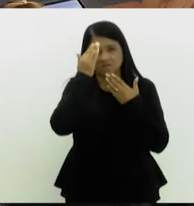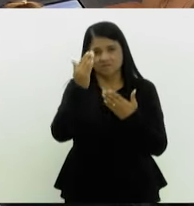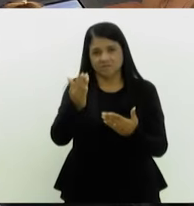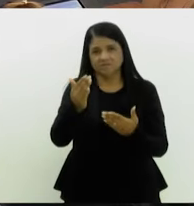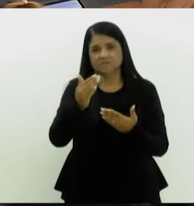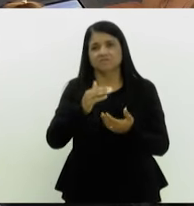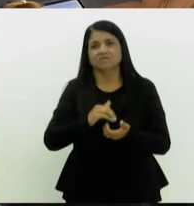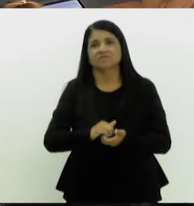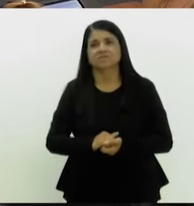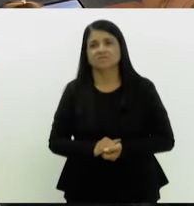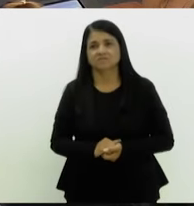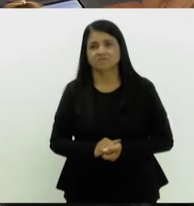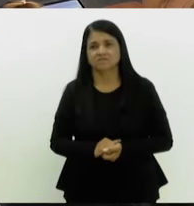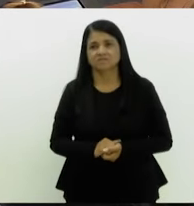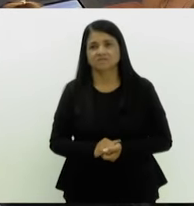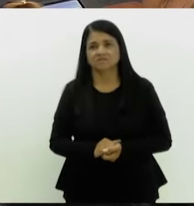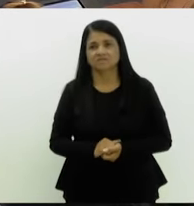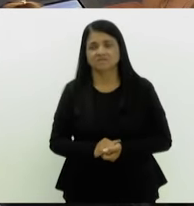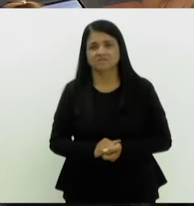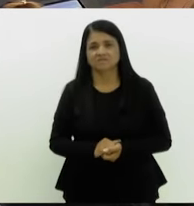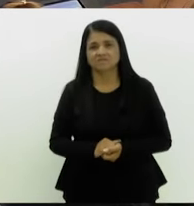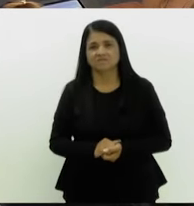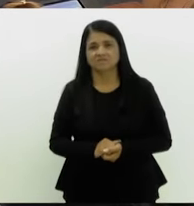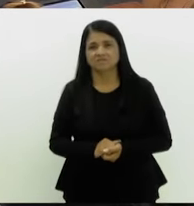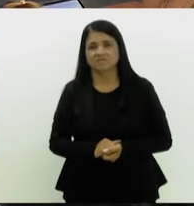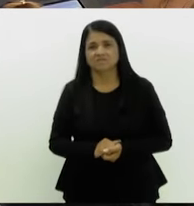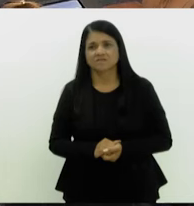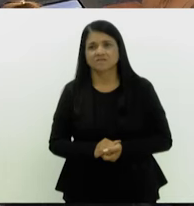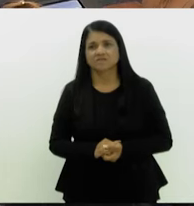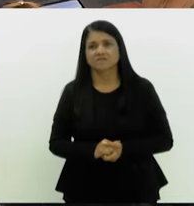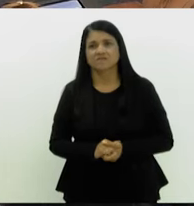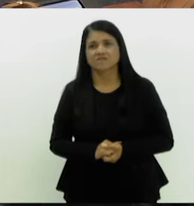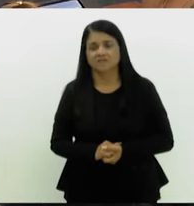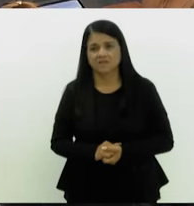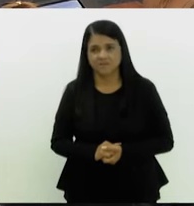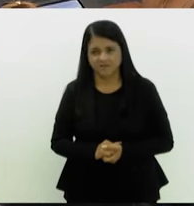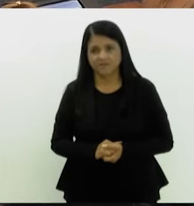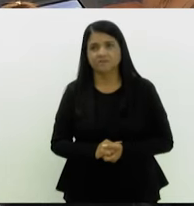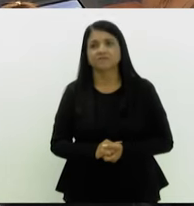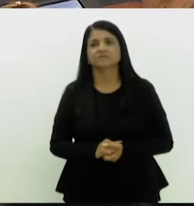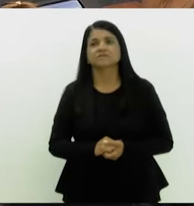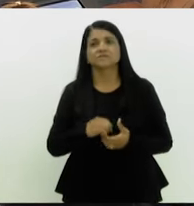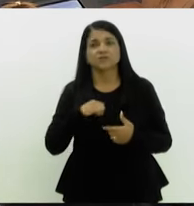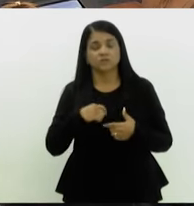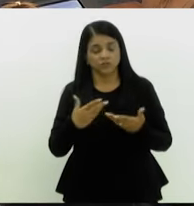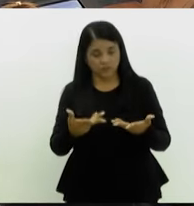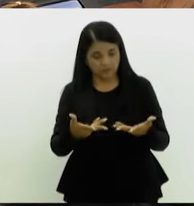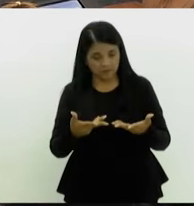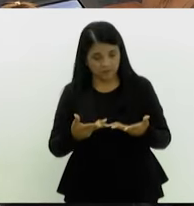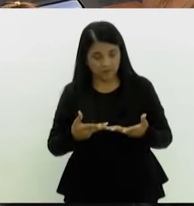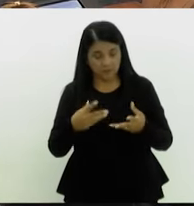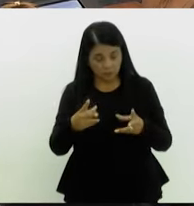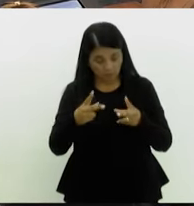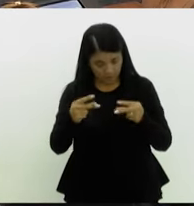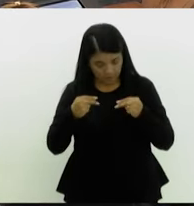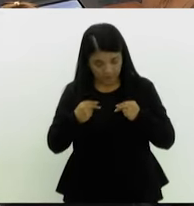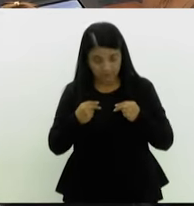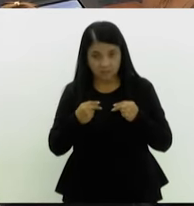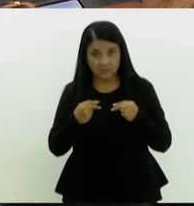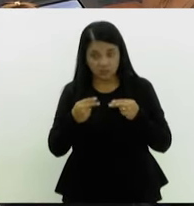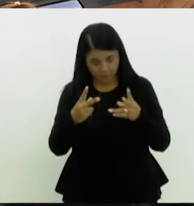eu quando entrei nessa casa hoje recebi um presente eu recebi